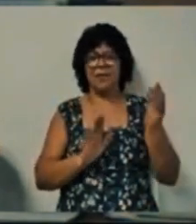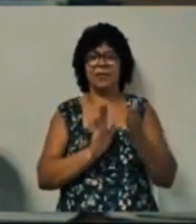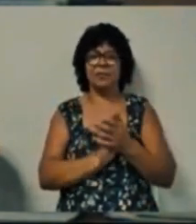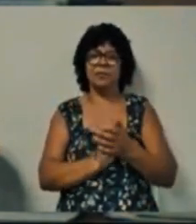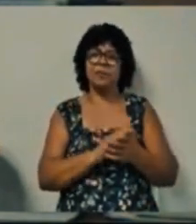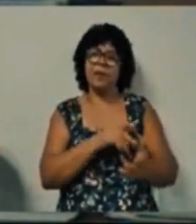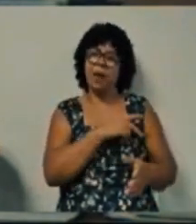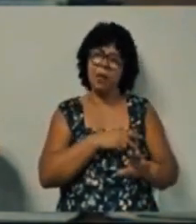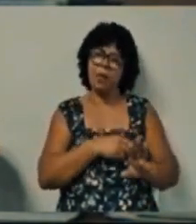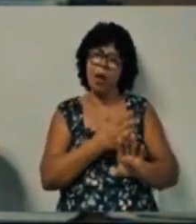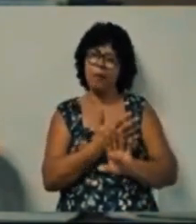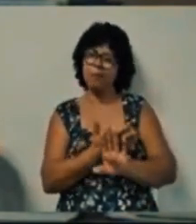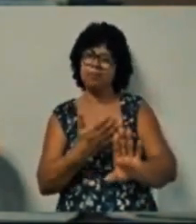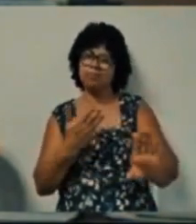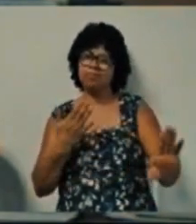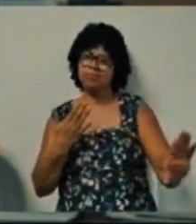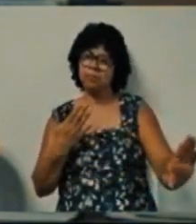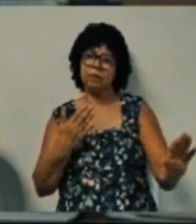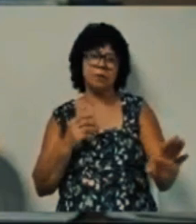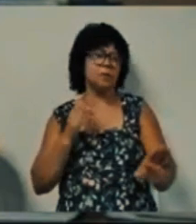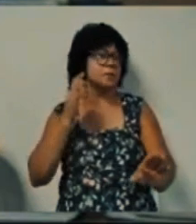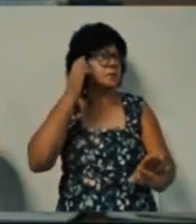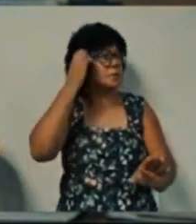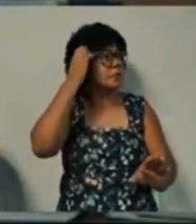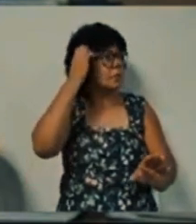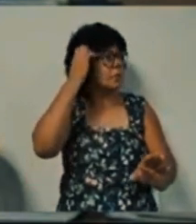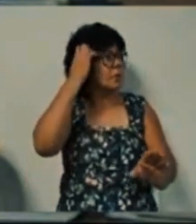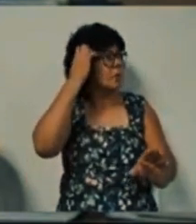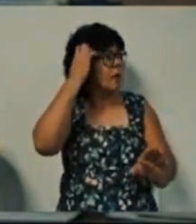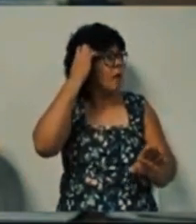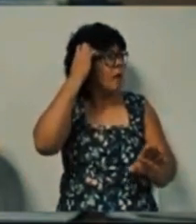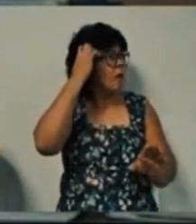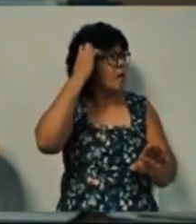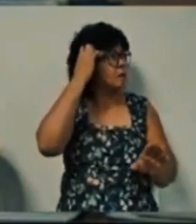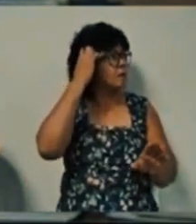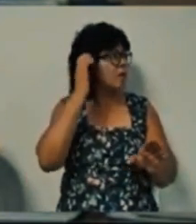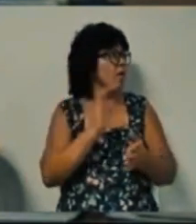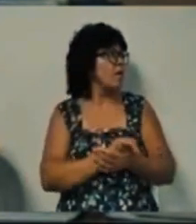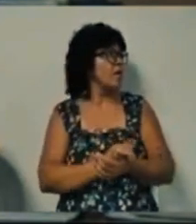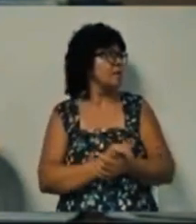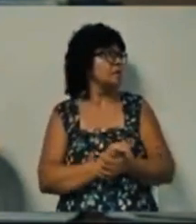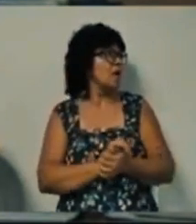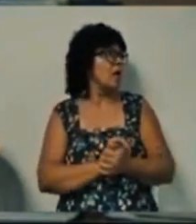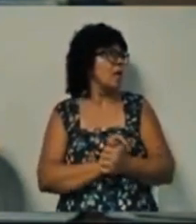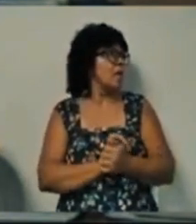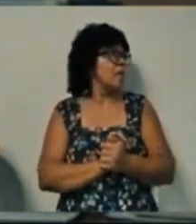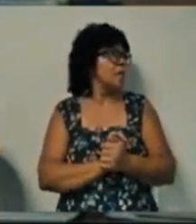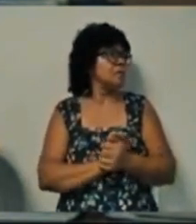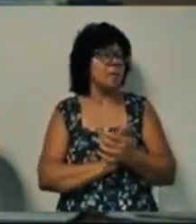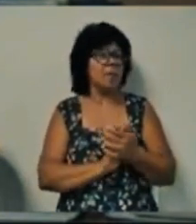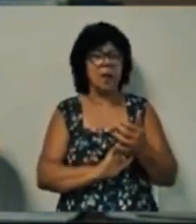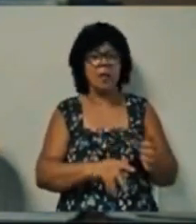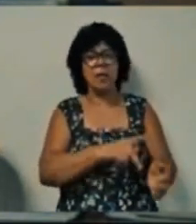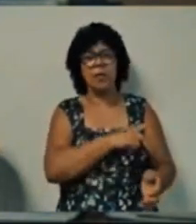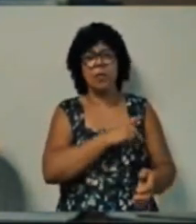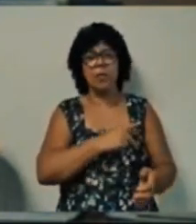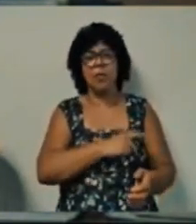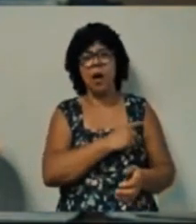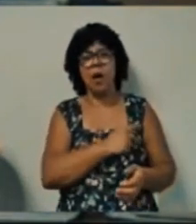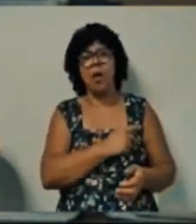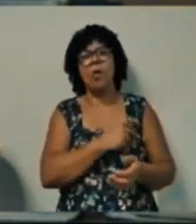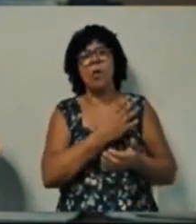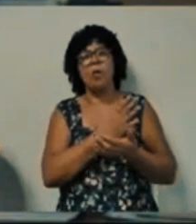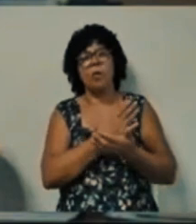afastou deles e, levando consigo os discípulos, passou a falar diariamente na escola de